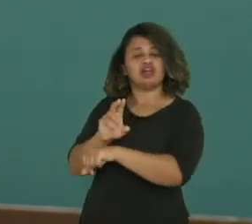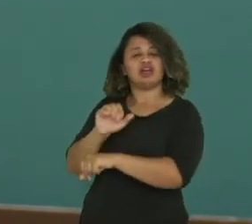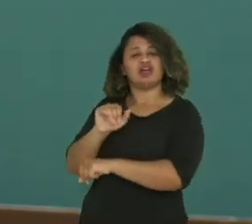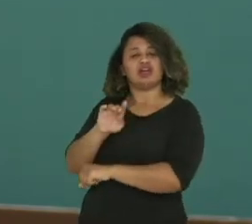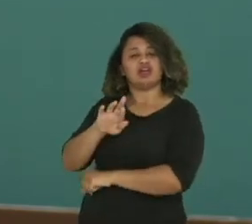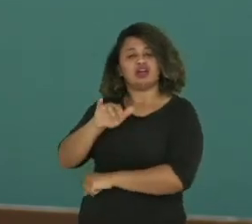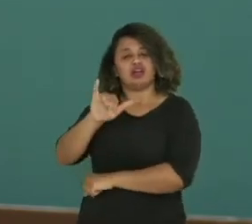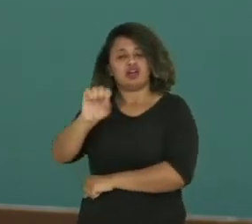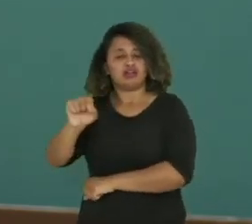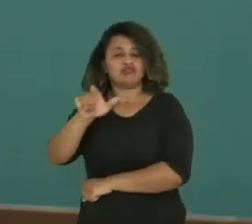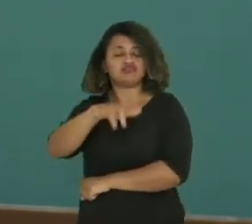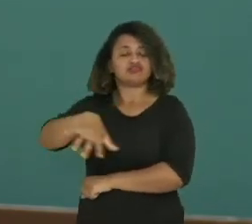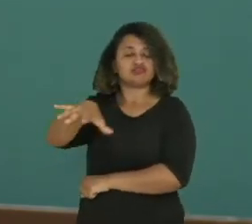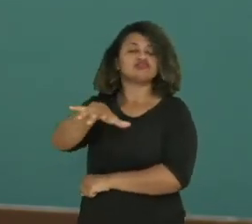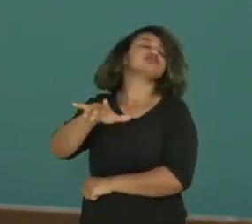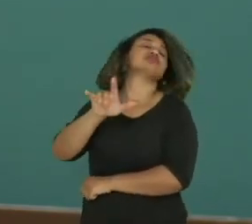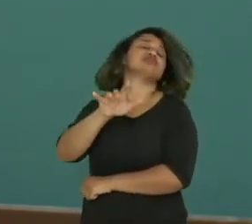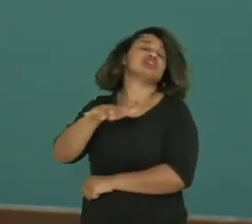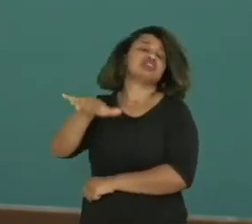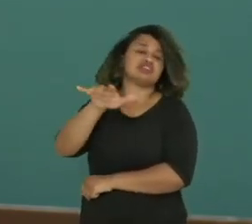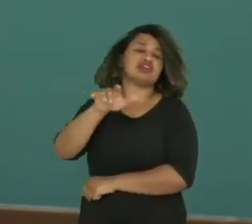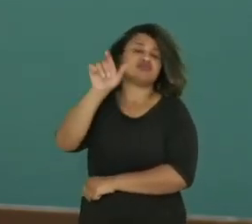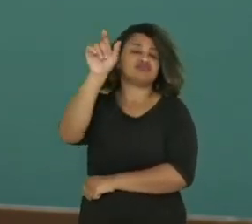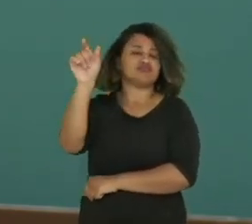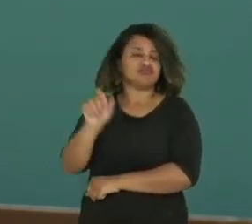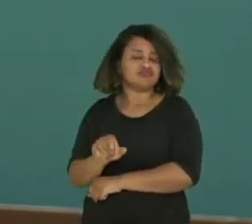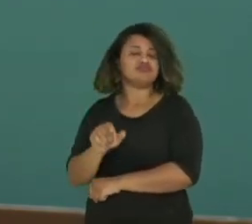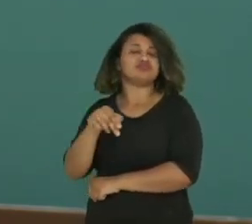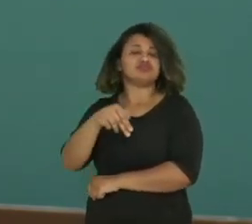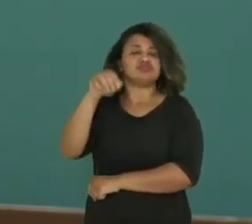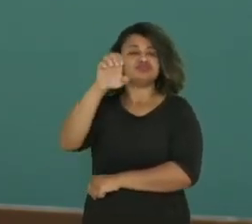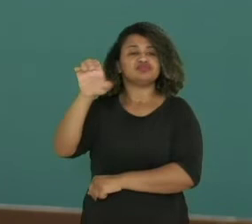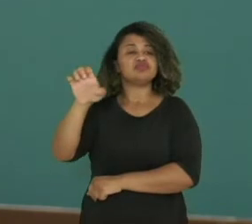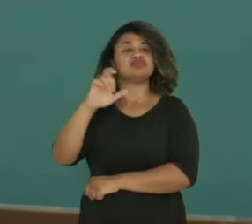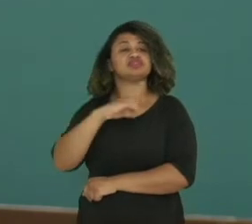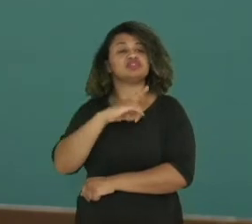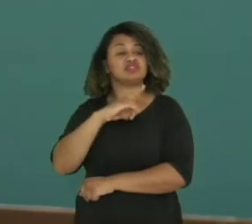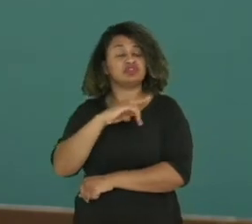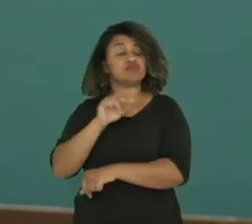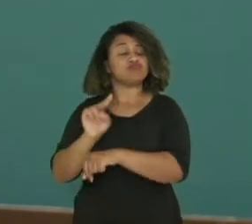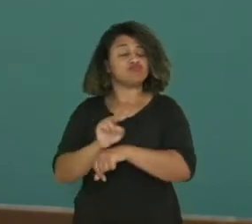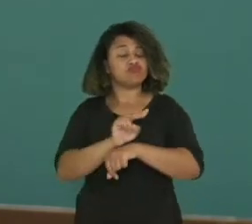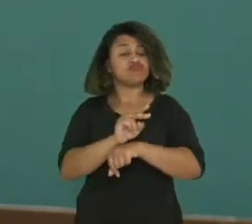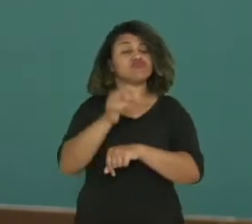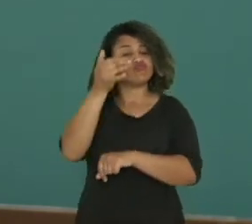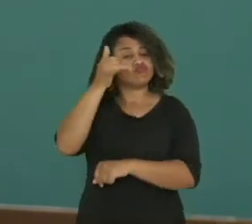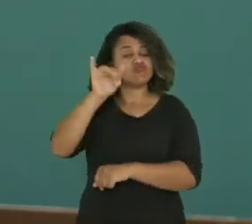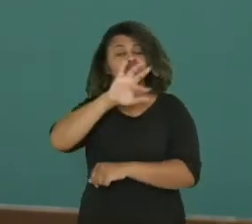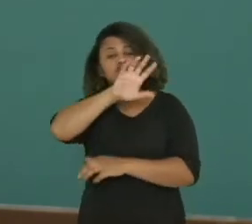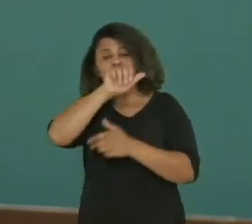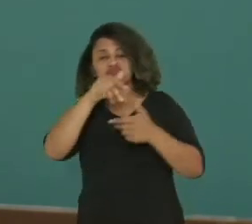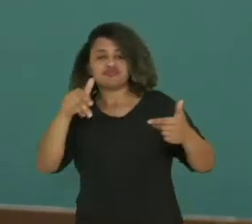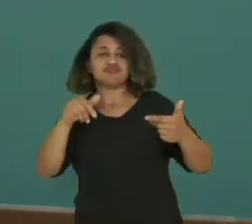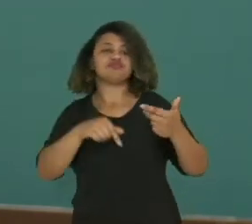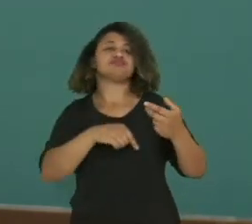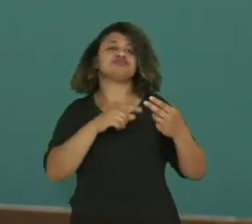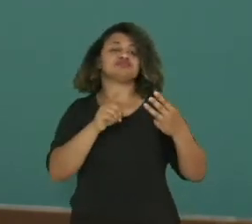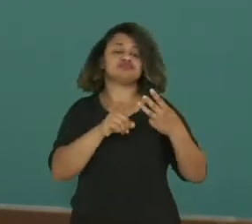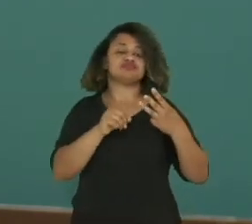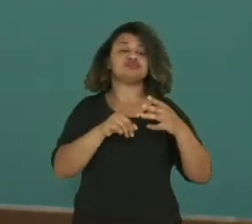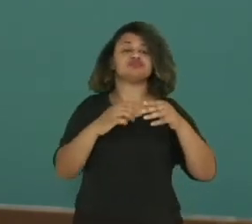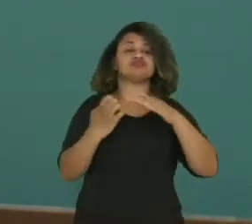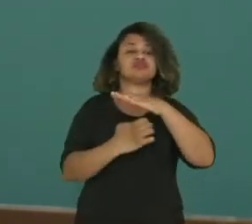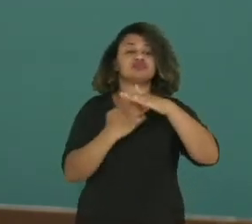do Agreste, Agreste nordestino, né, a gente tem a criação de cabras. Indústria de